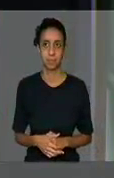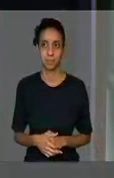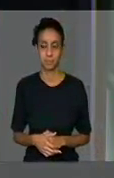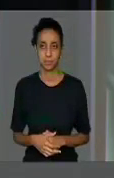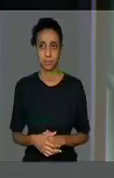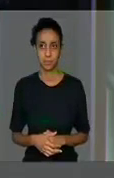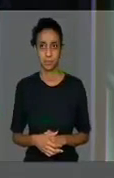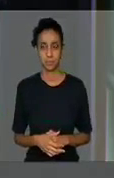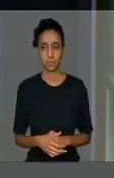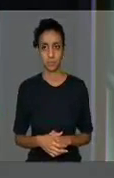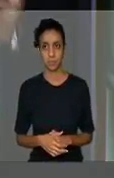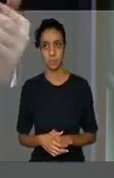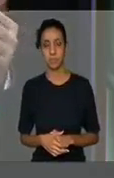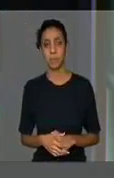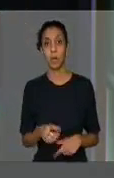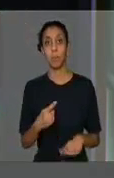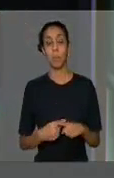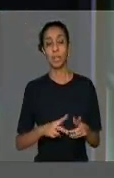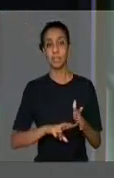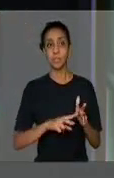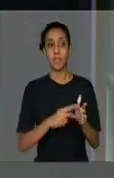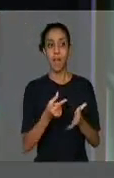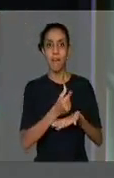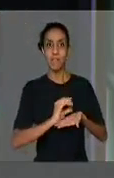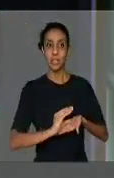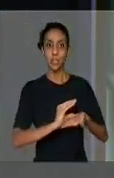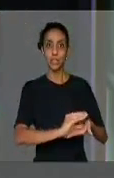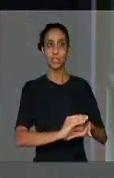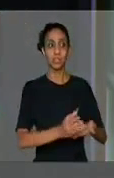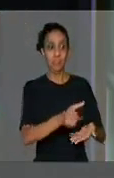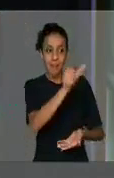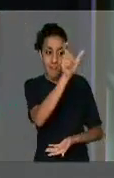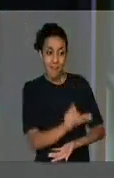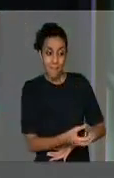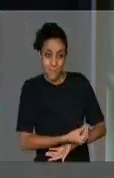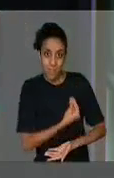investir na vida e na ressocialização. Muito obrigado.